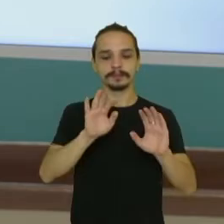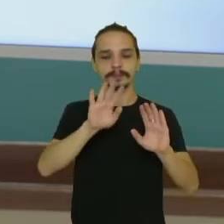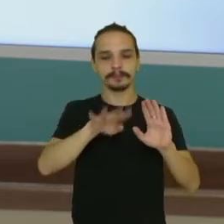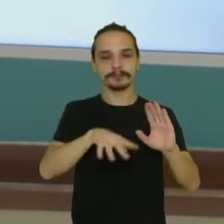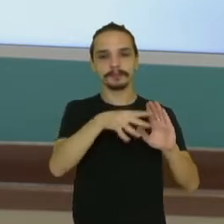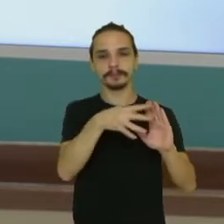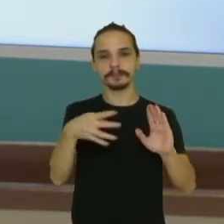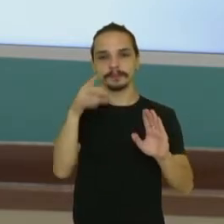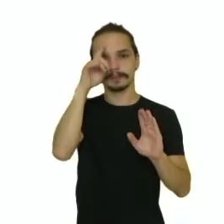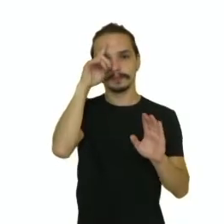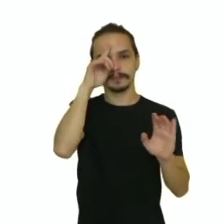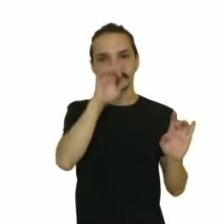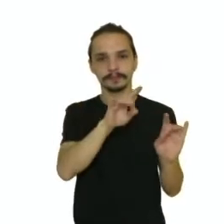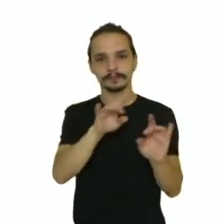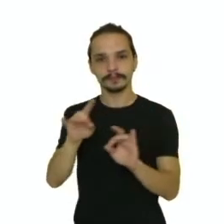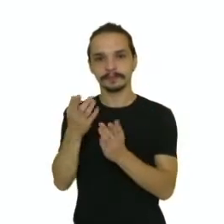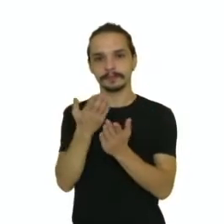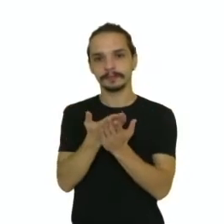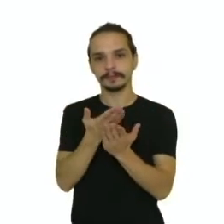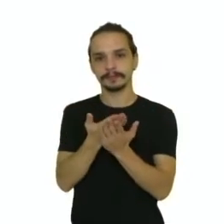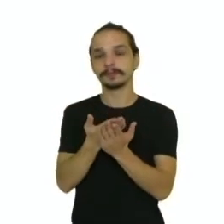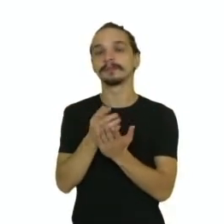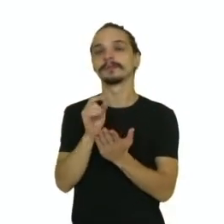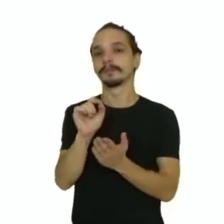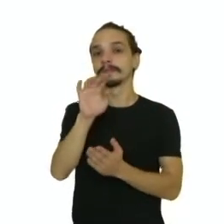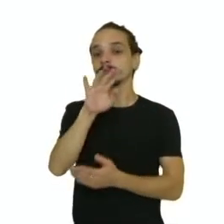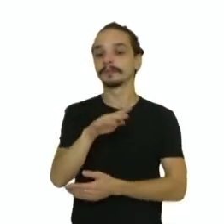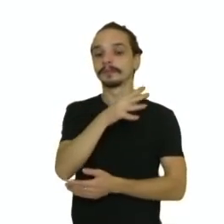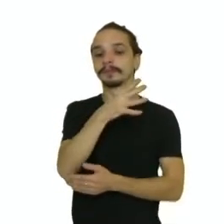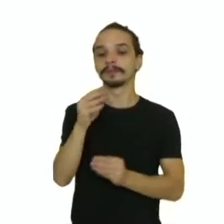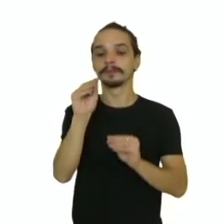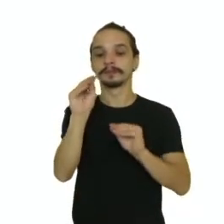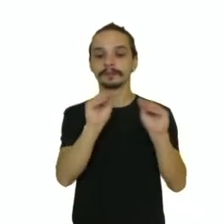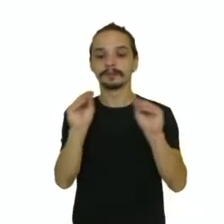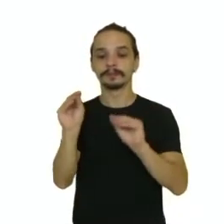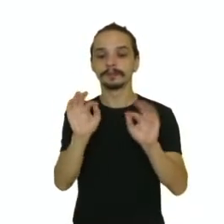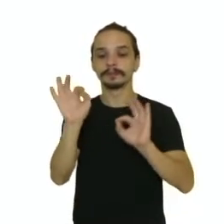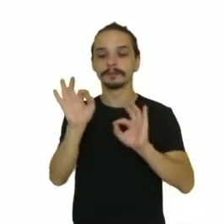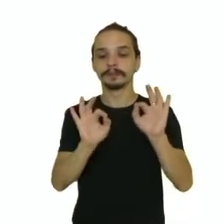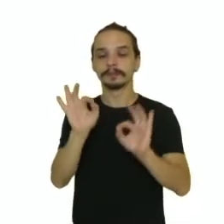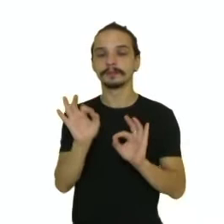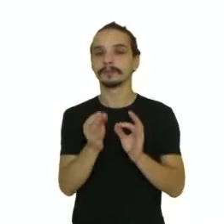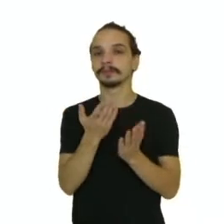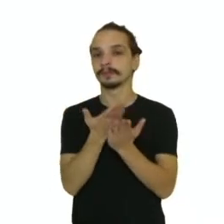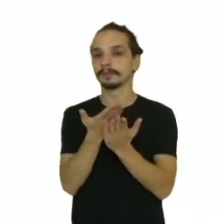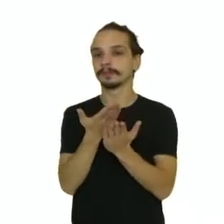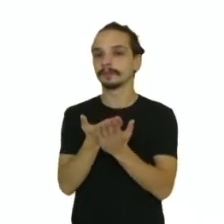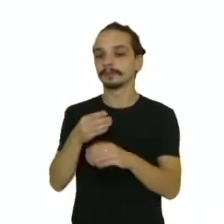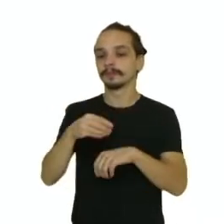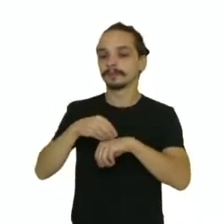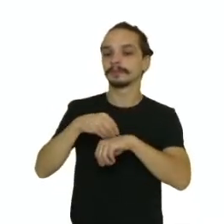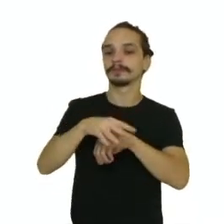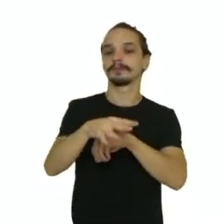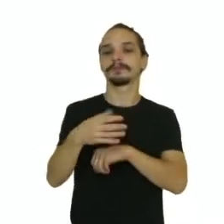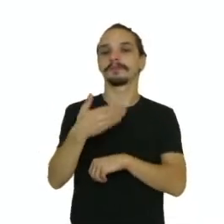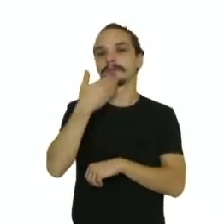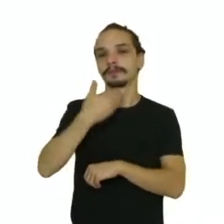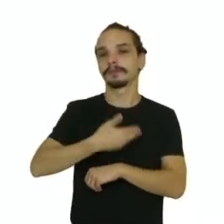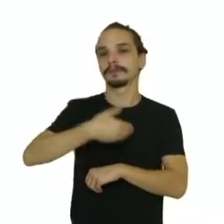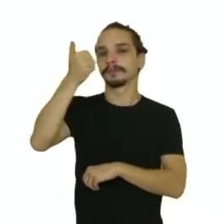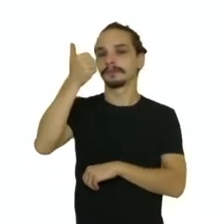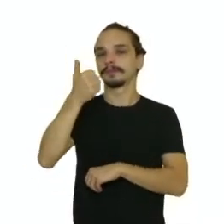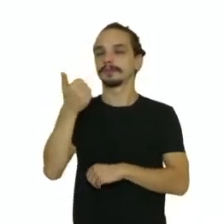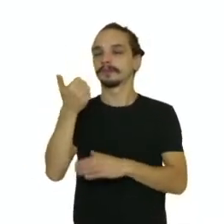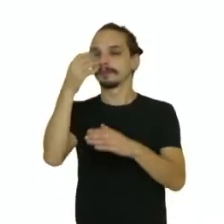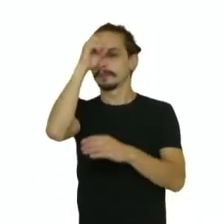de estudos Olha só não é montar os horários de tudo vai favorecer a sua aprendizagem uma vez que nos habituamos